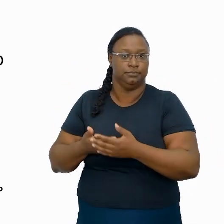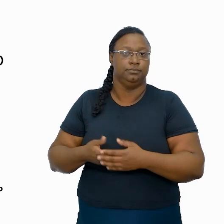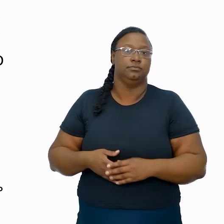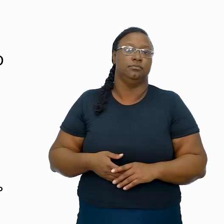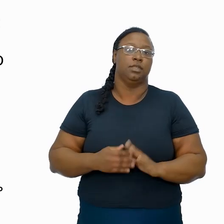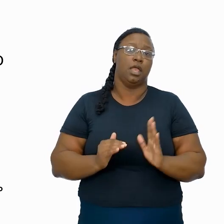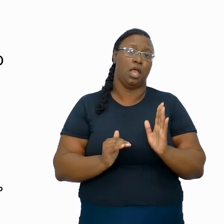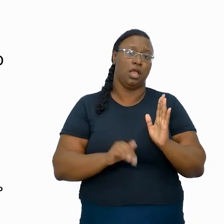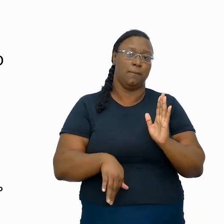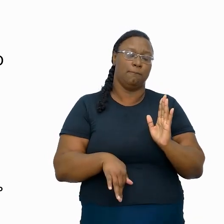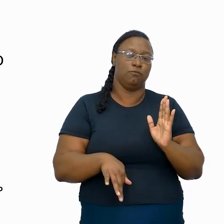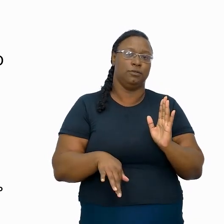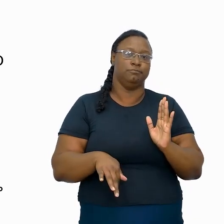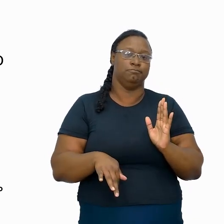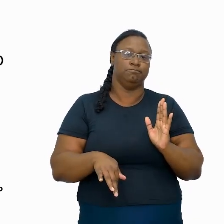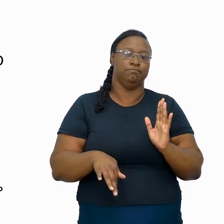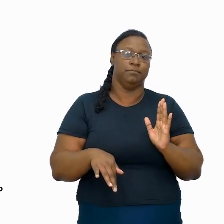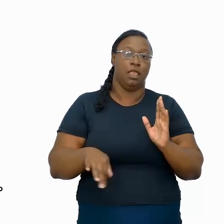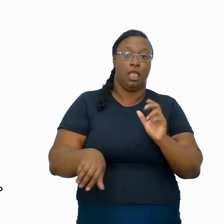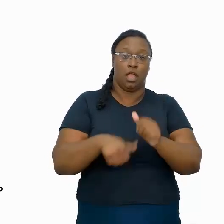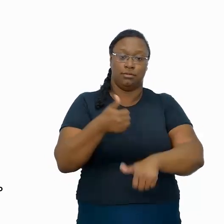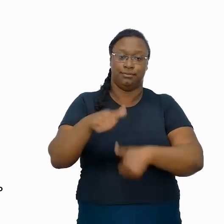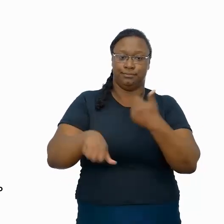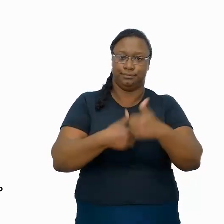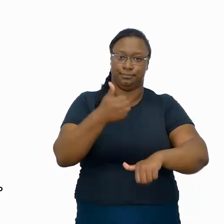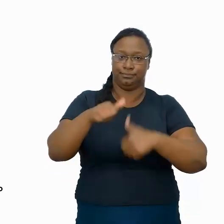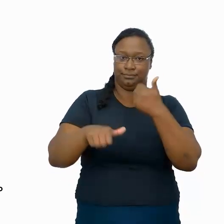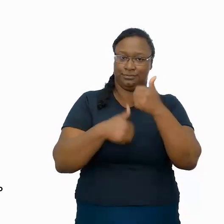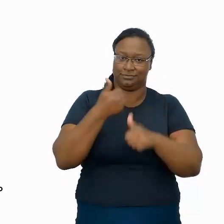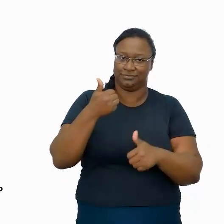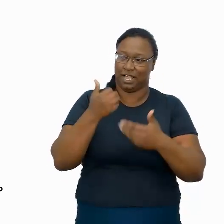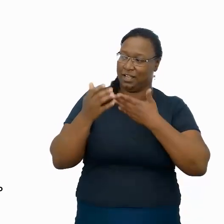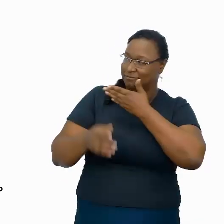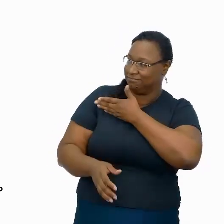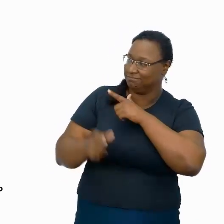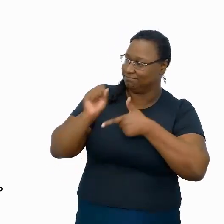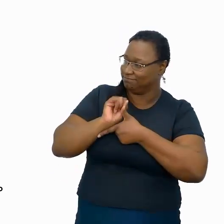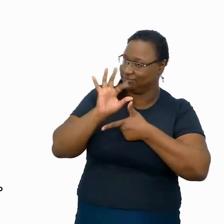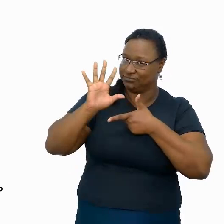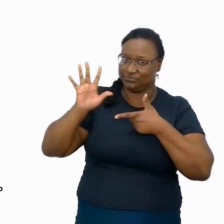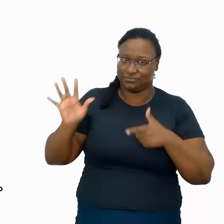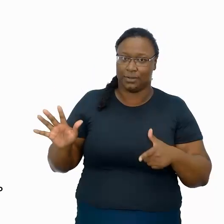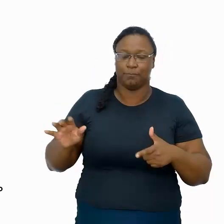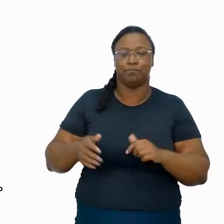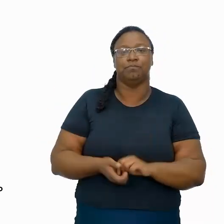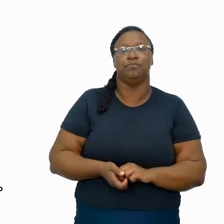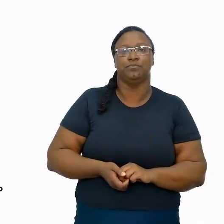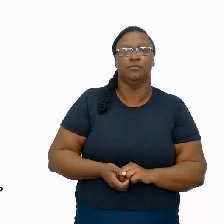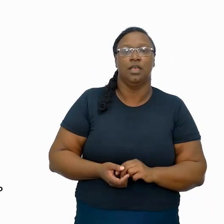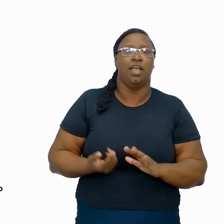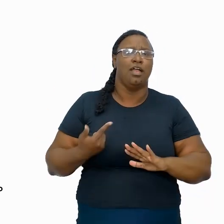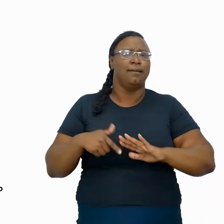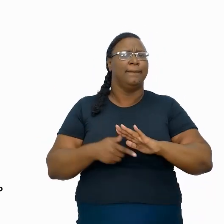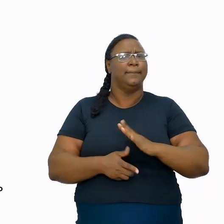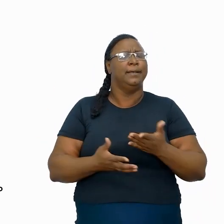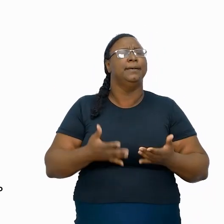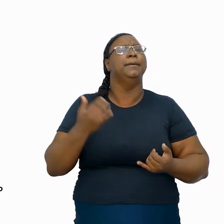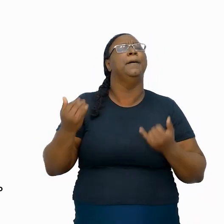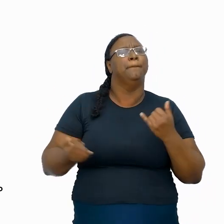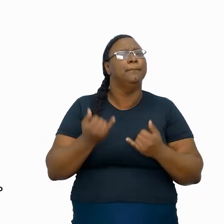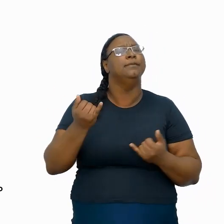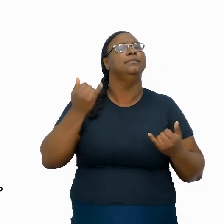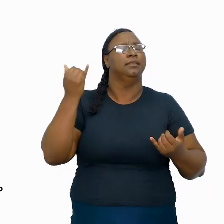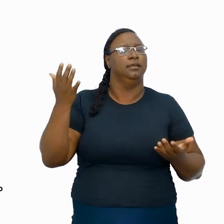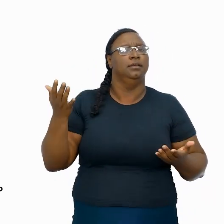avalie, né, a nossa formação, que achou das formações do programa de recuperação e aprofundamento. É importante também,